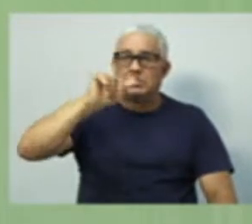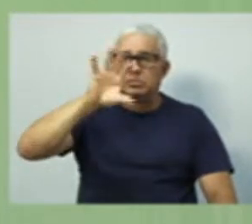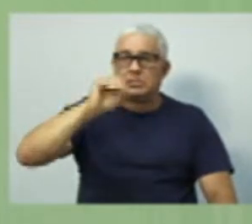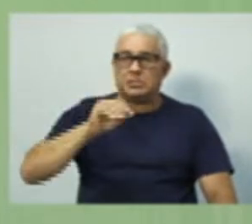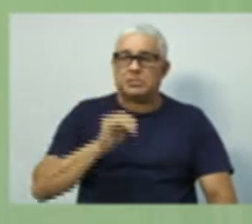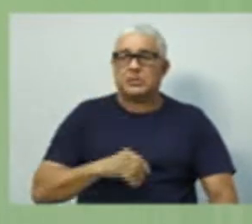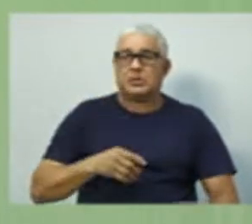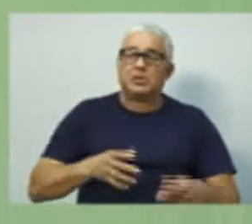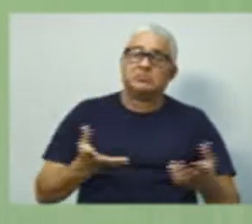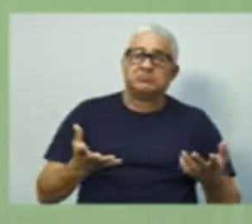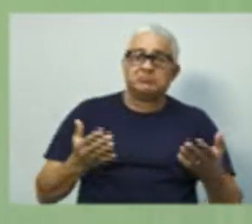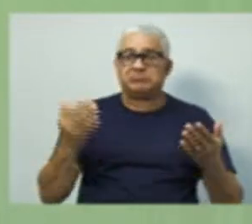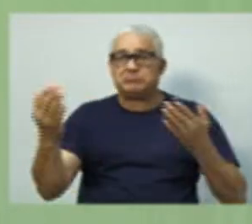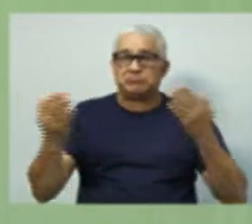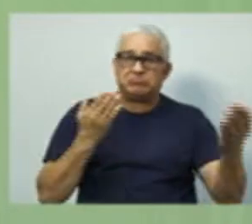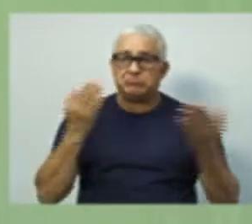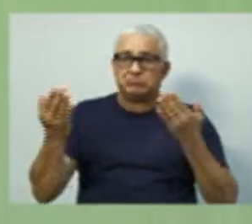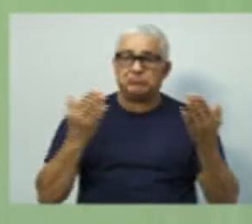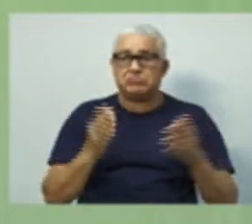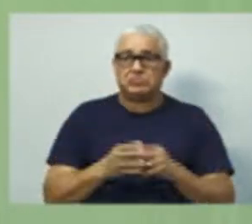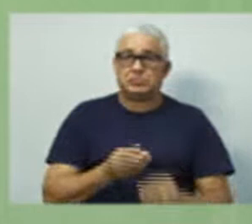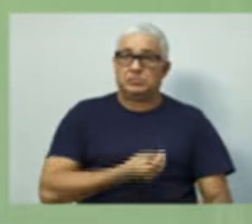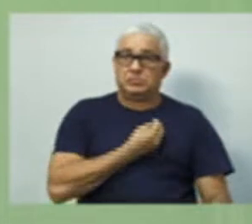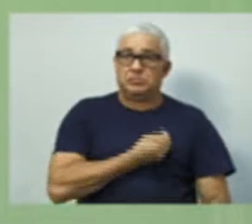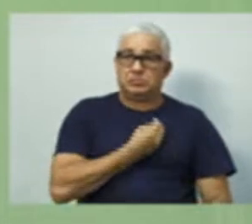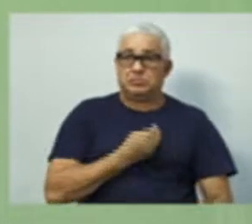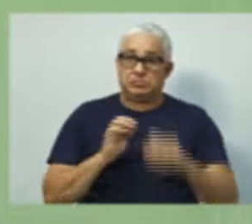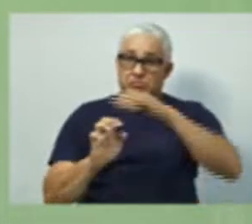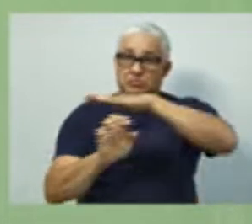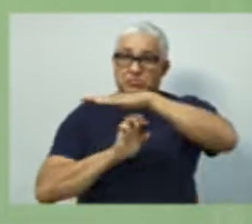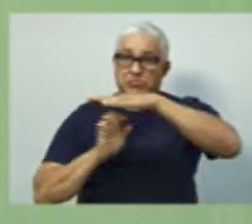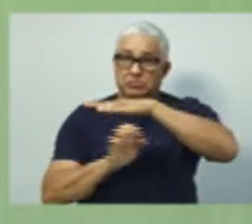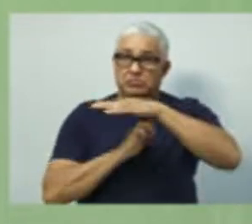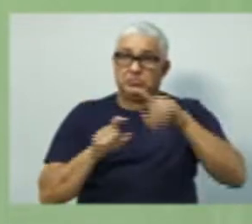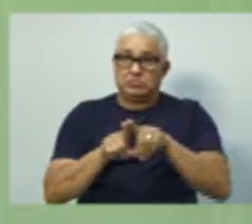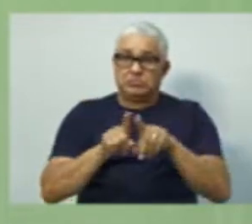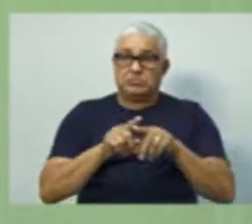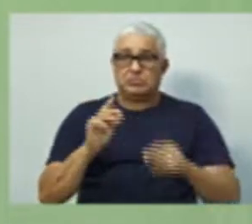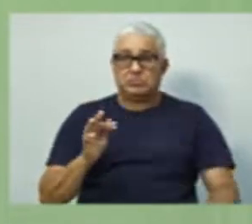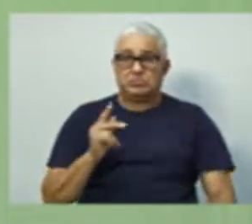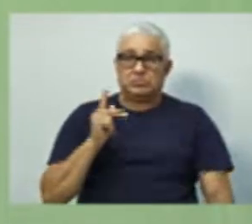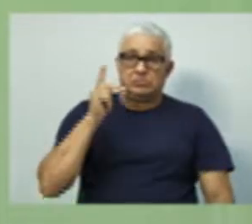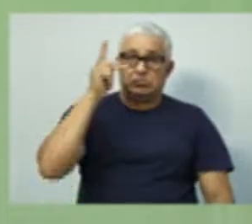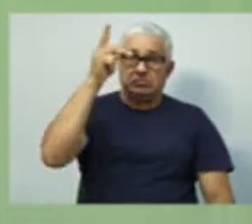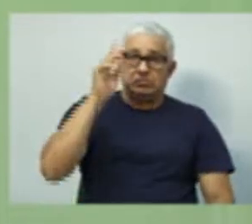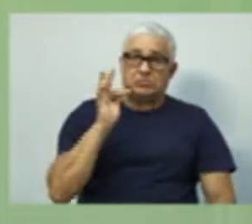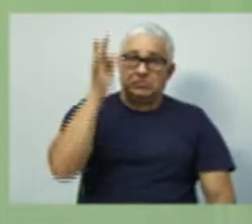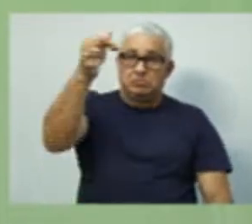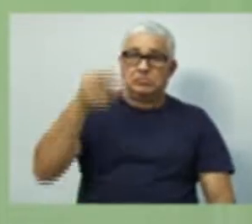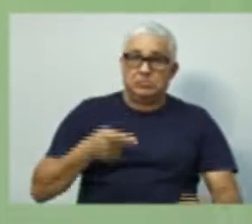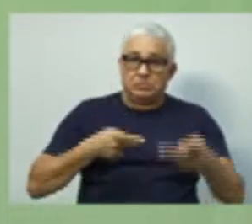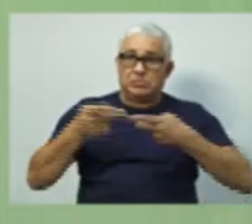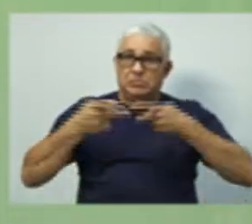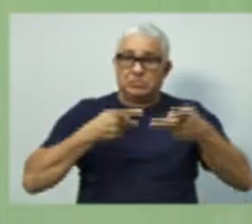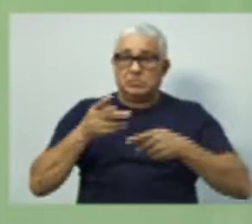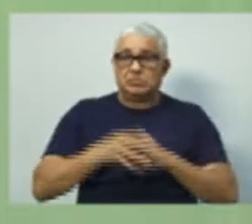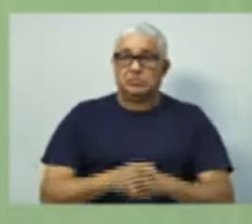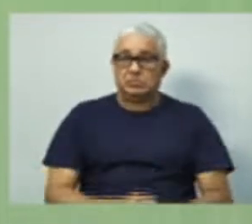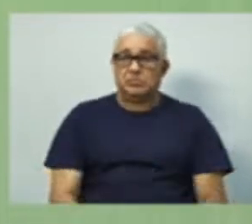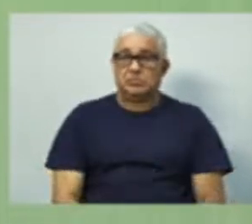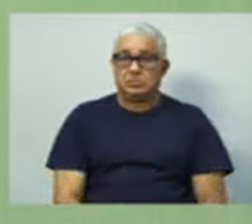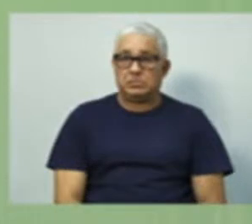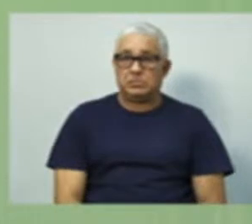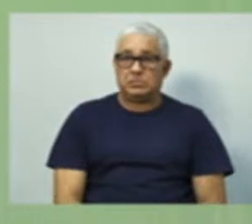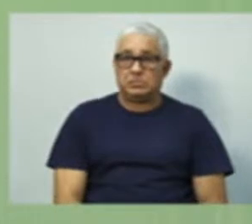uma avaliação da situação presente e uma previsão das perspectivas